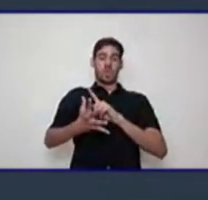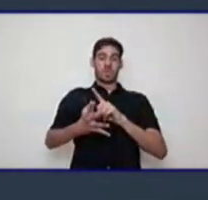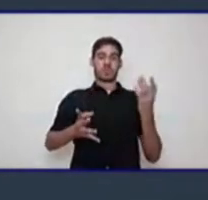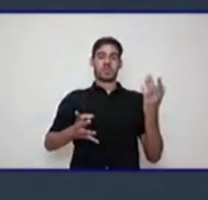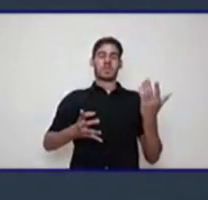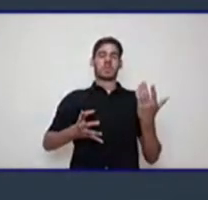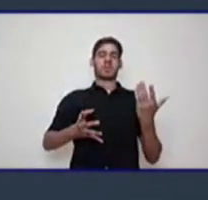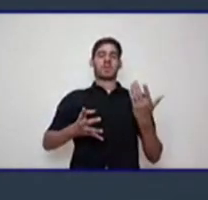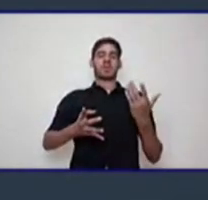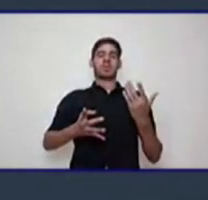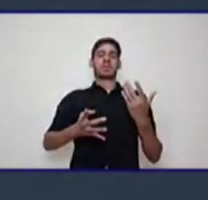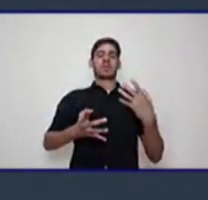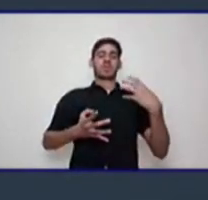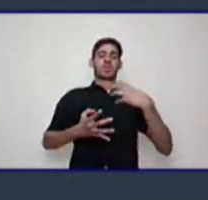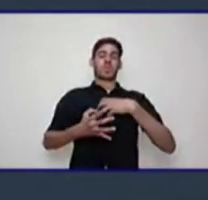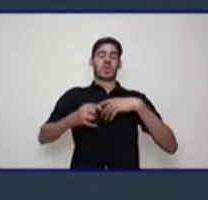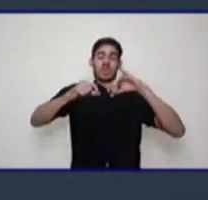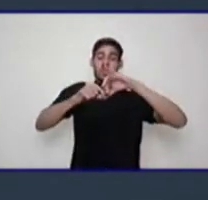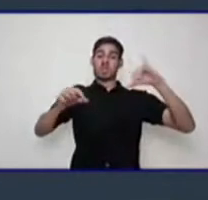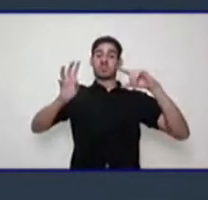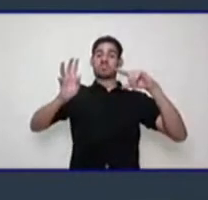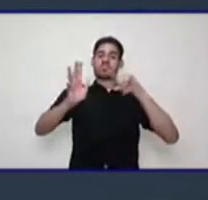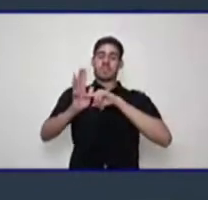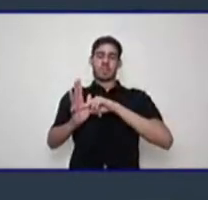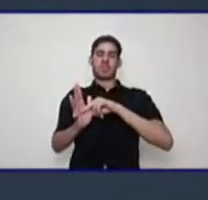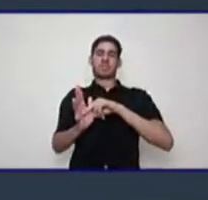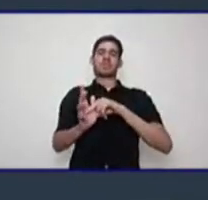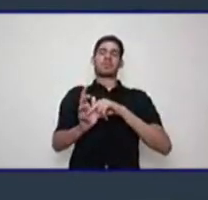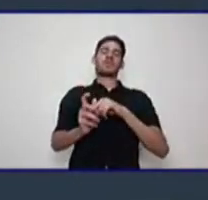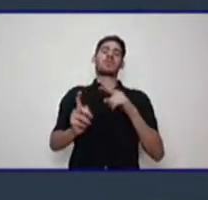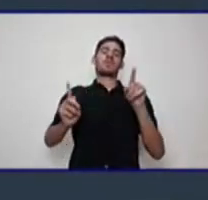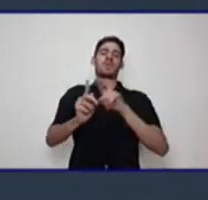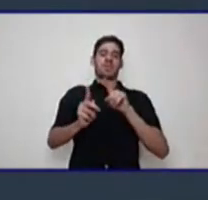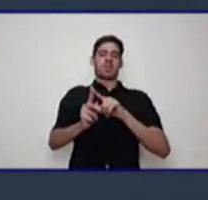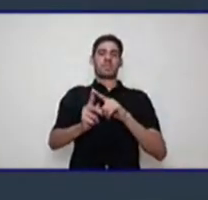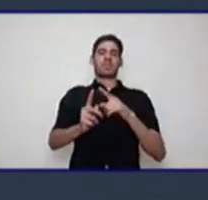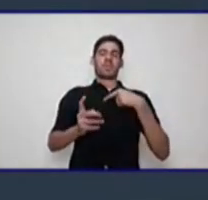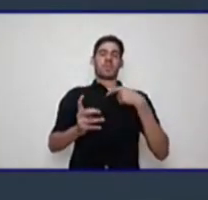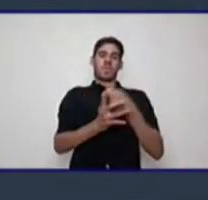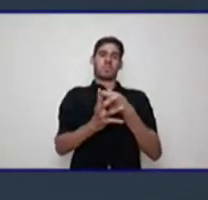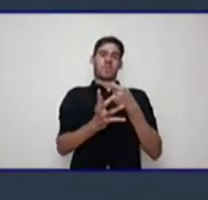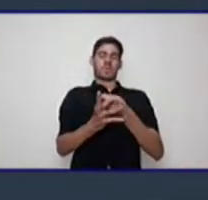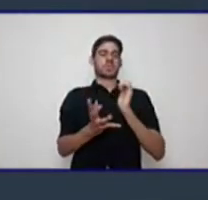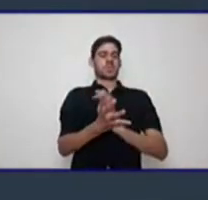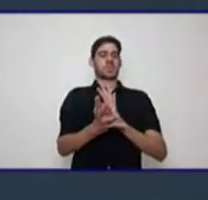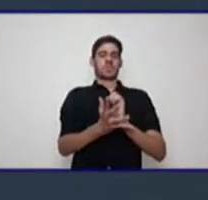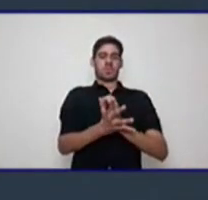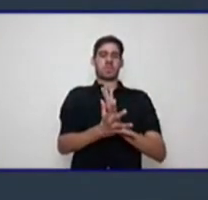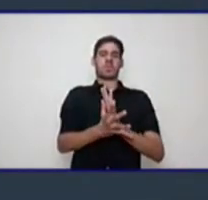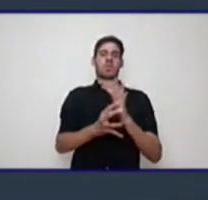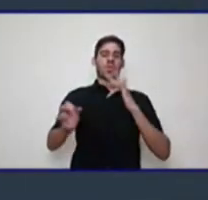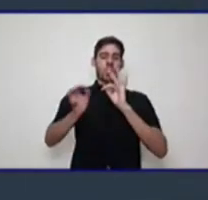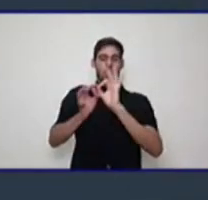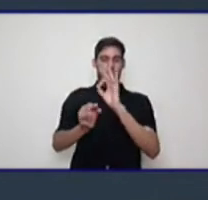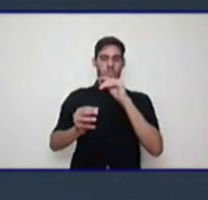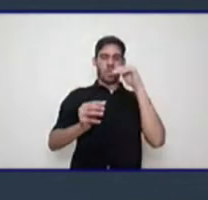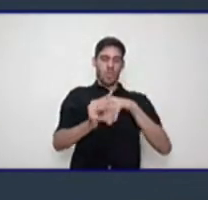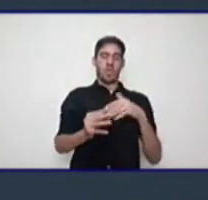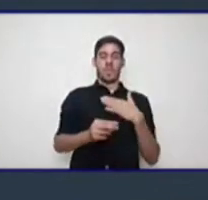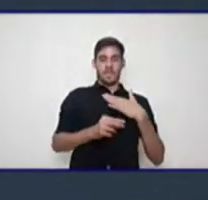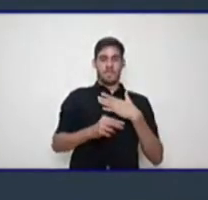a circunstância da propaganda negativa, atraindo também a imposição de multa. Portanto, estou reajustando meu voto quanto a